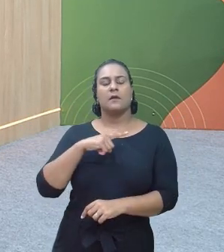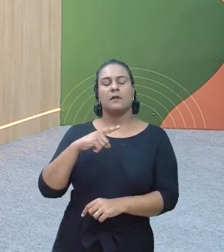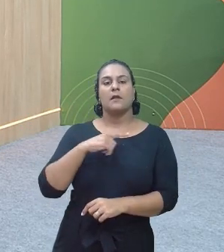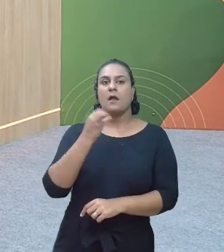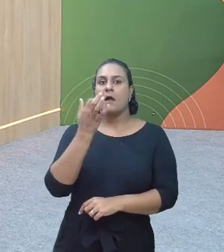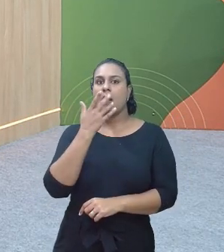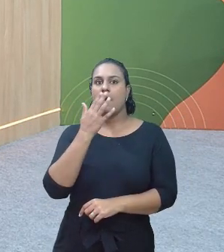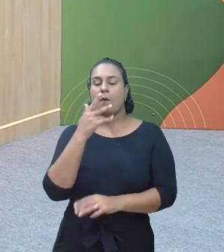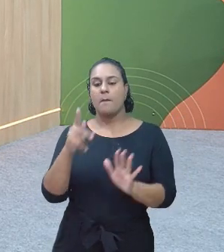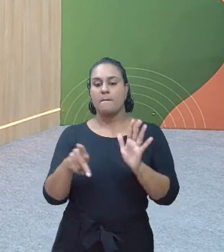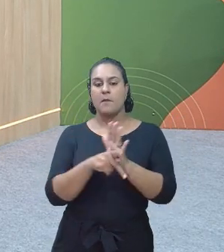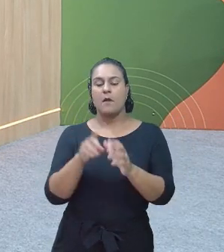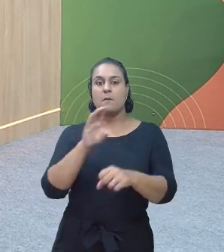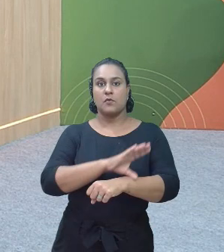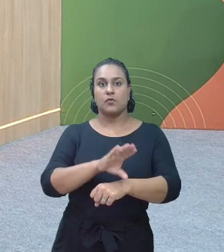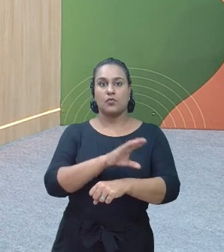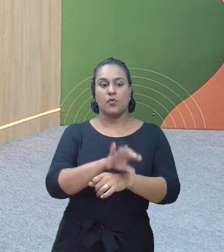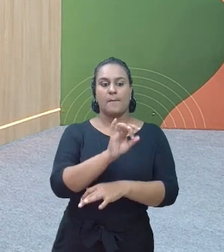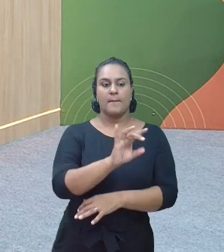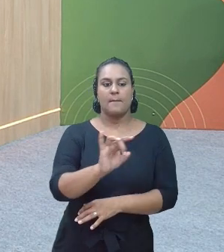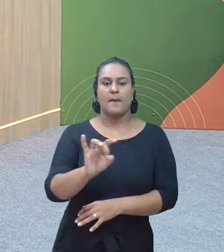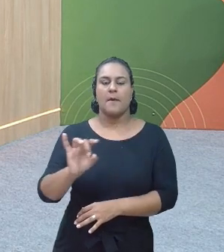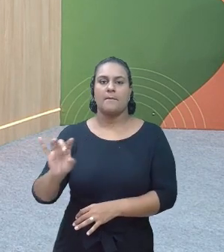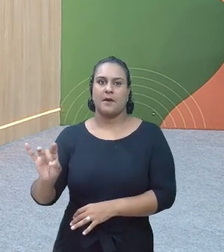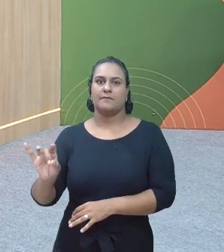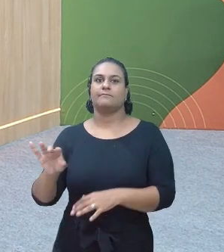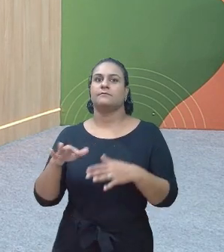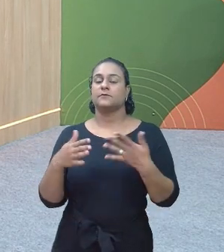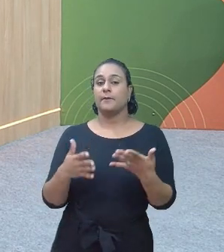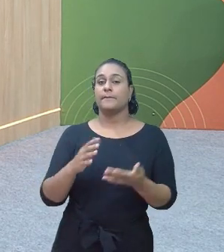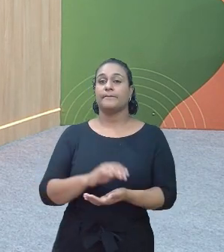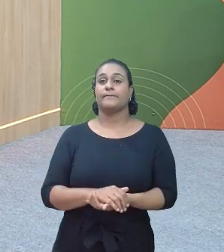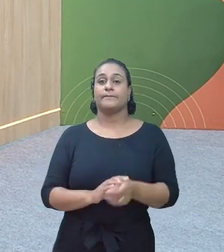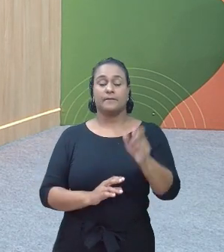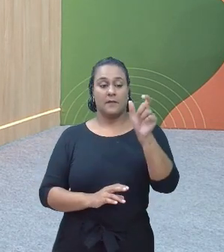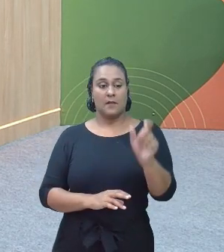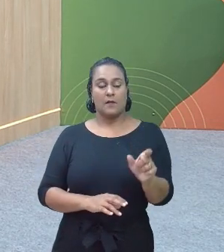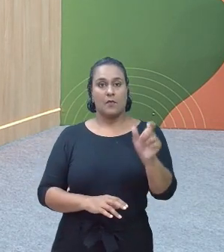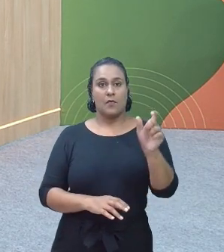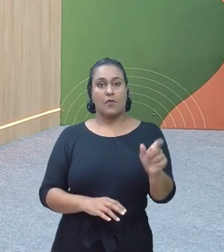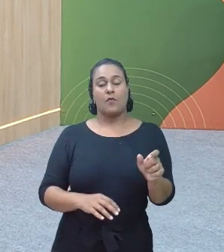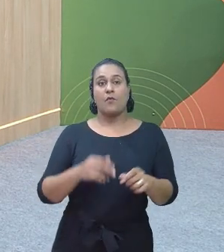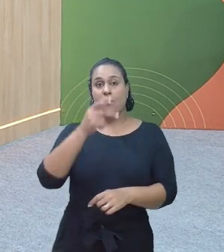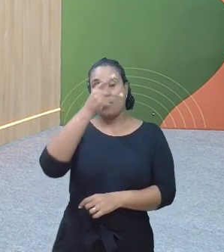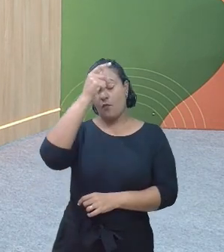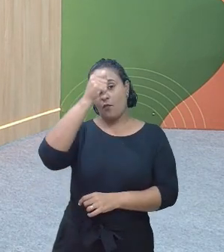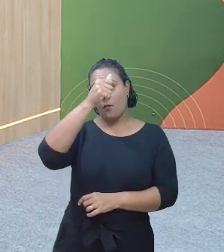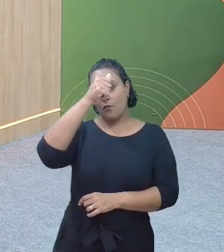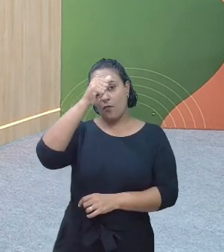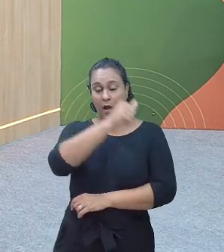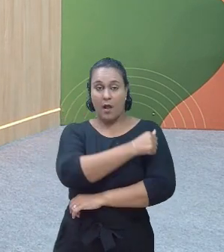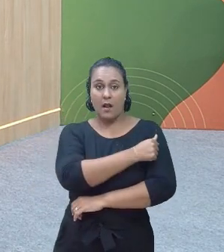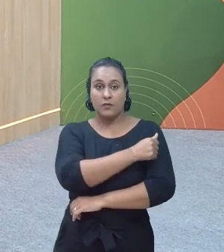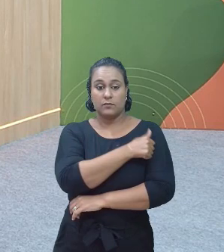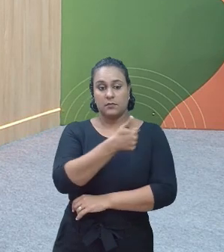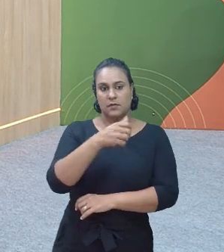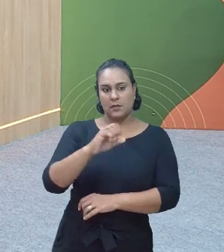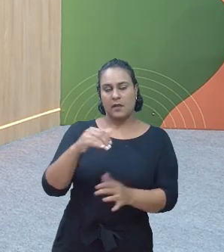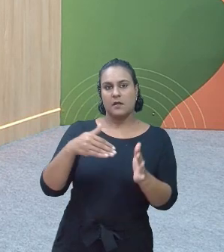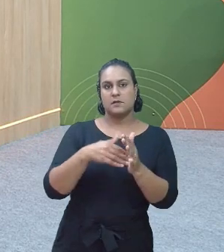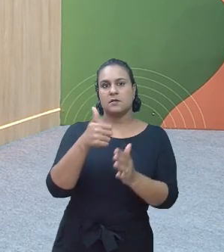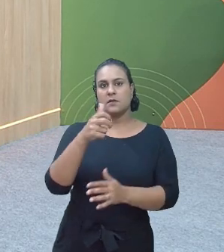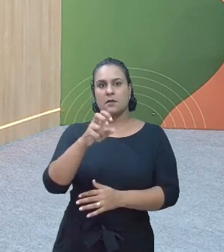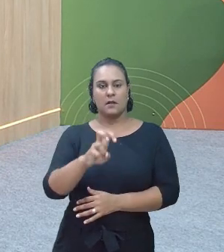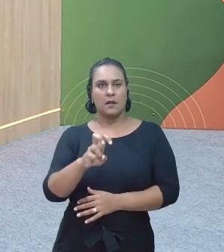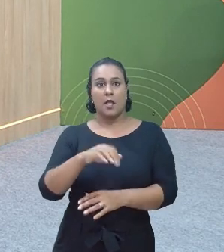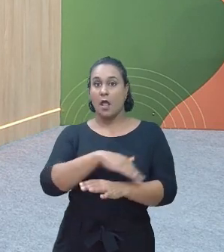que essas pessoas fazem. Então, quer dizer que esses alunos que estão aqui entre 10 e 15 não são todos do mesmo curso, né? Eu tenho